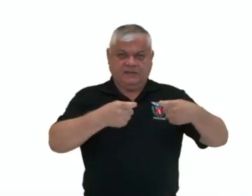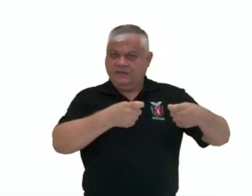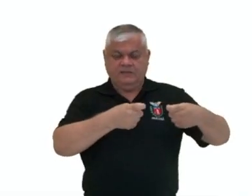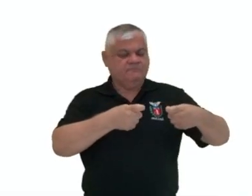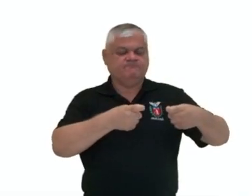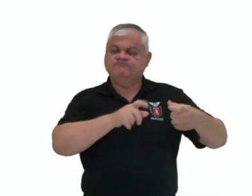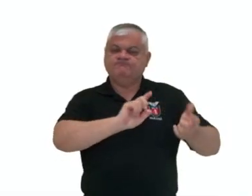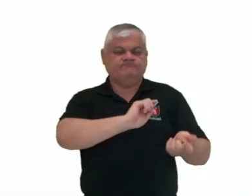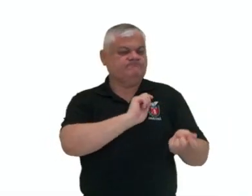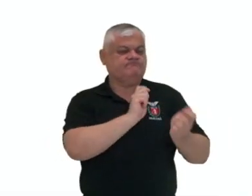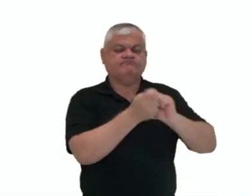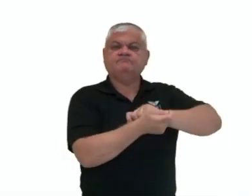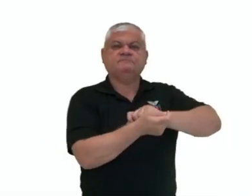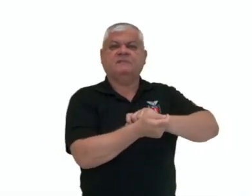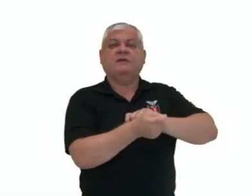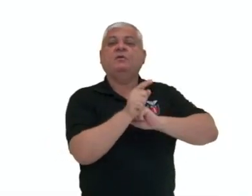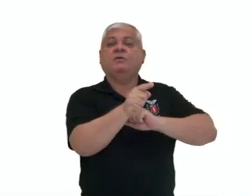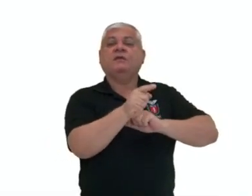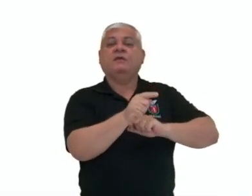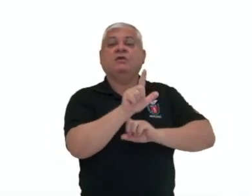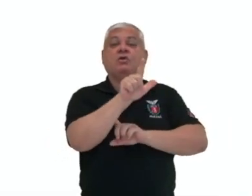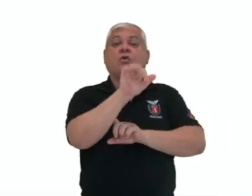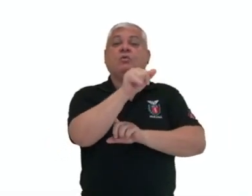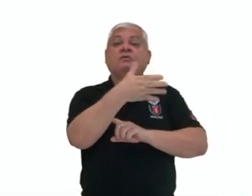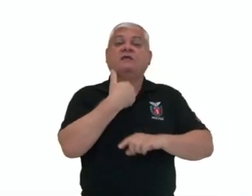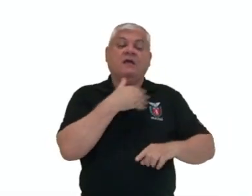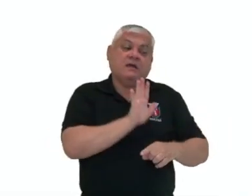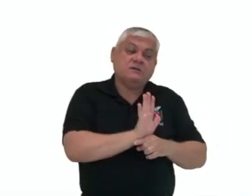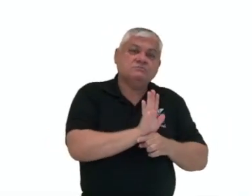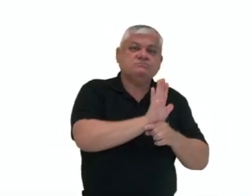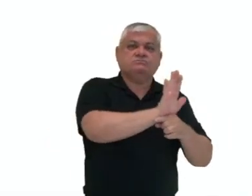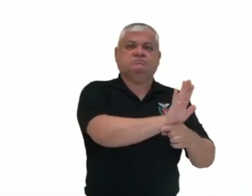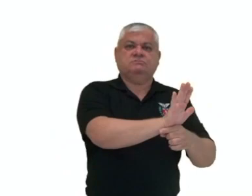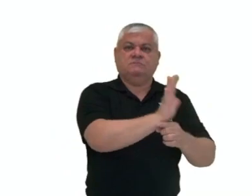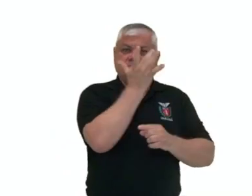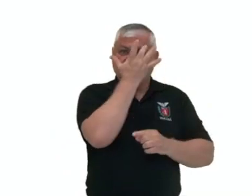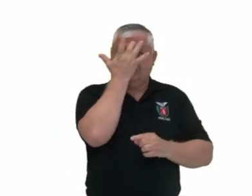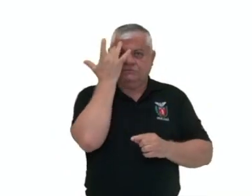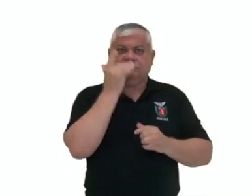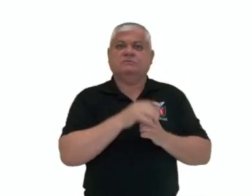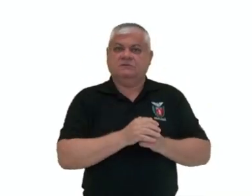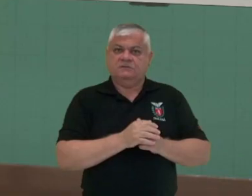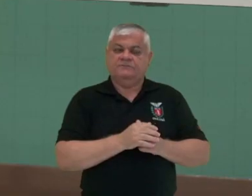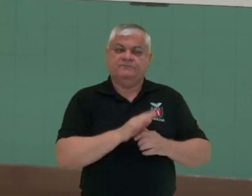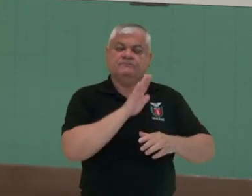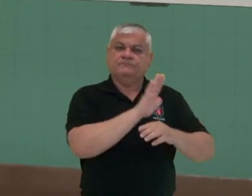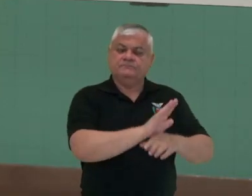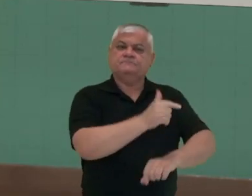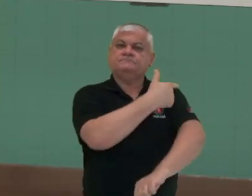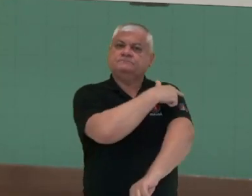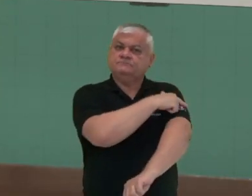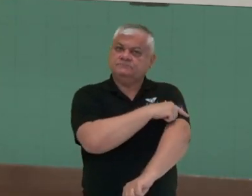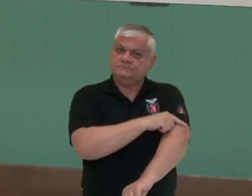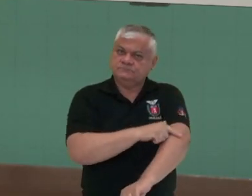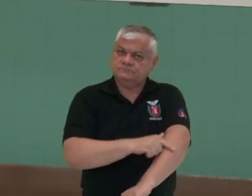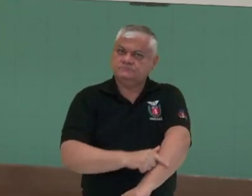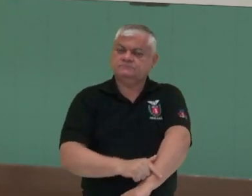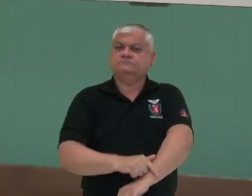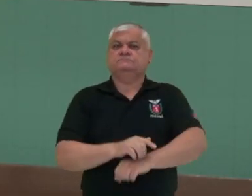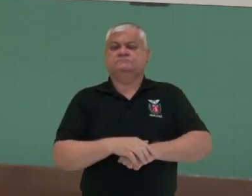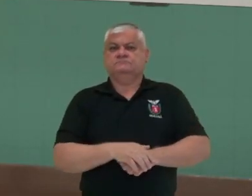foram utilizadas como meio de ajudar o ser humano, principalmente na educação, no